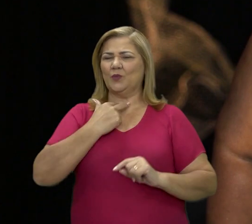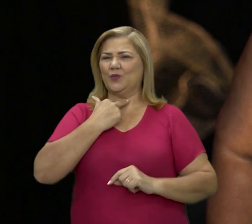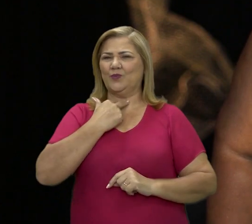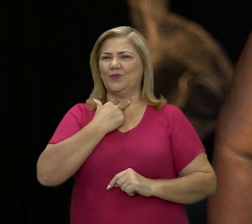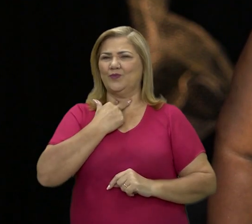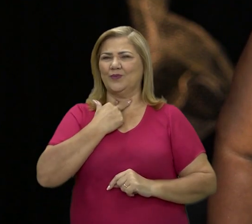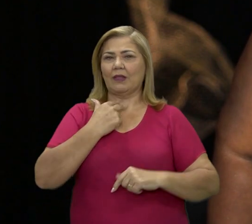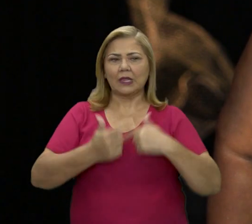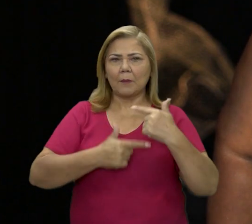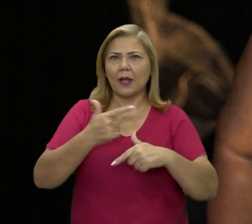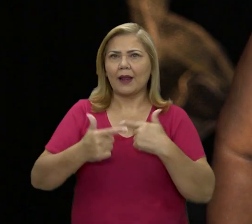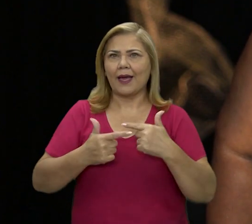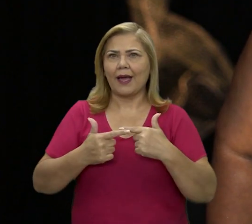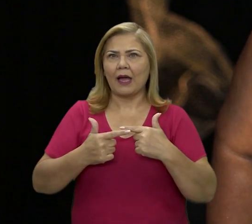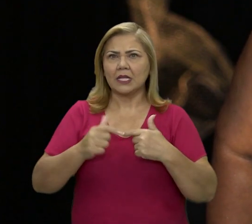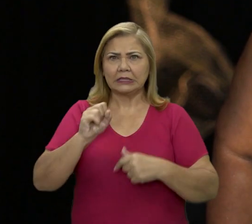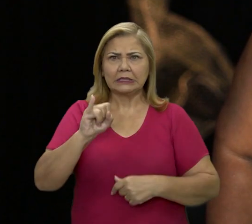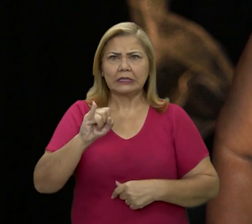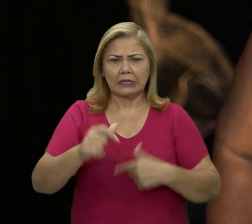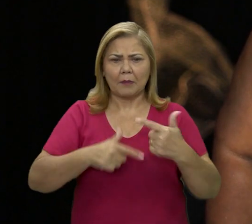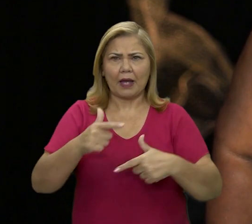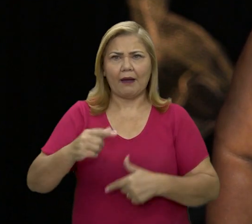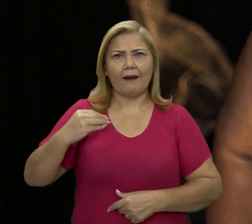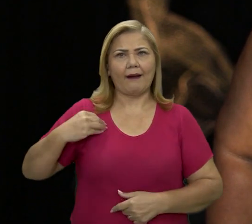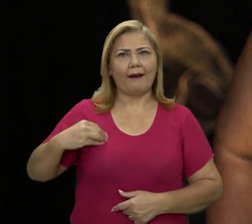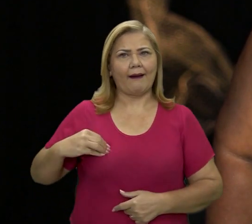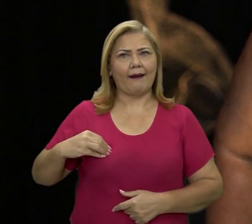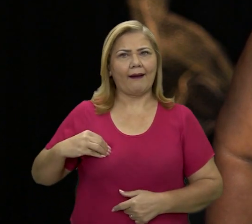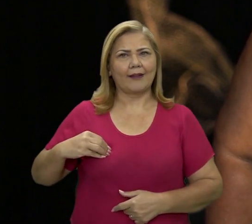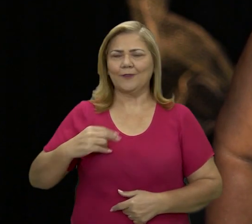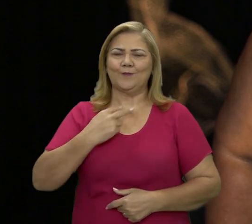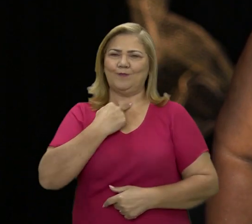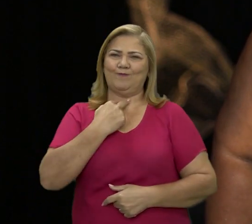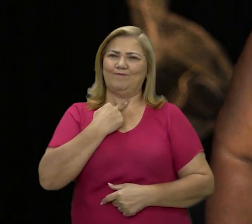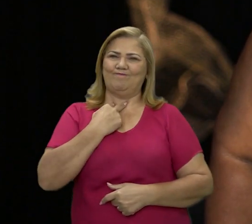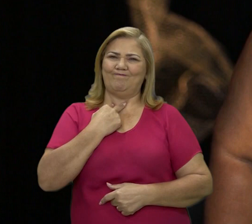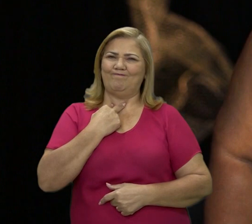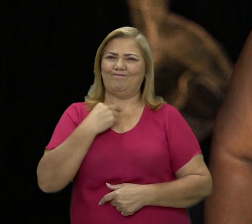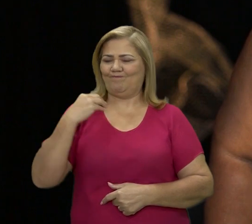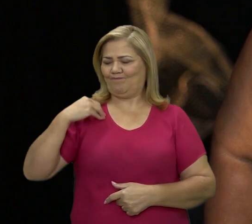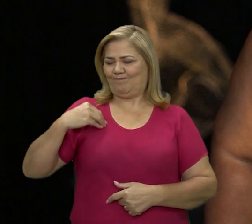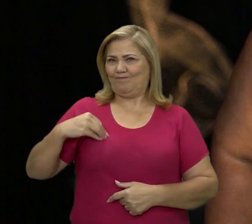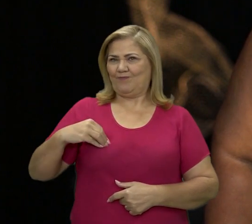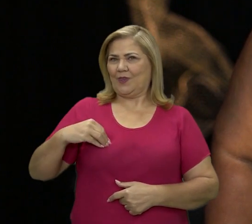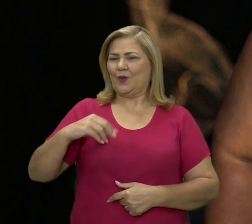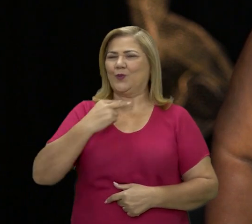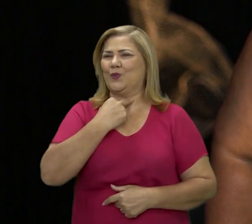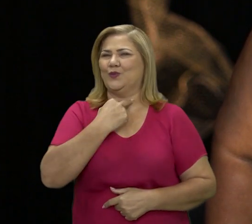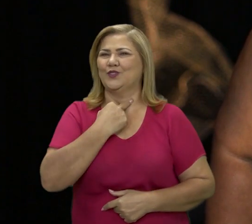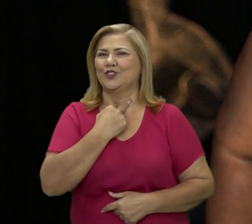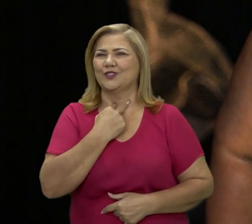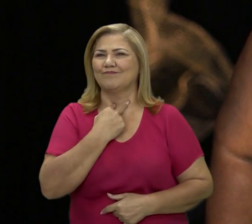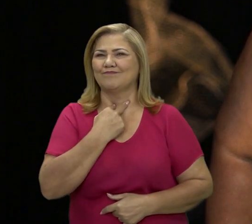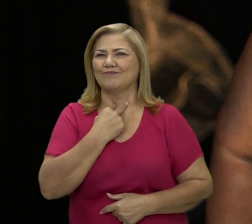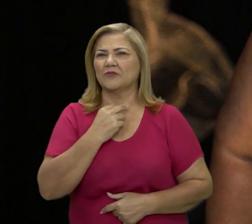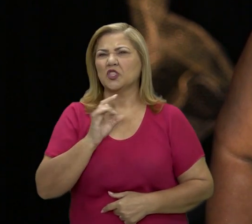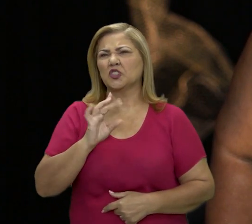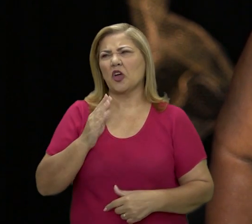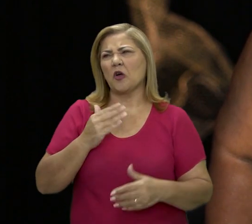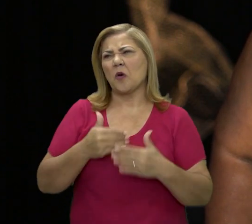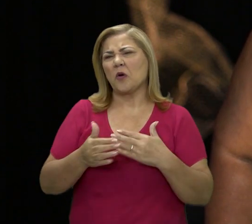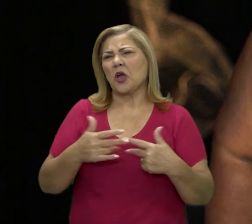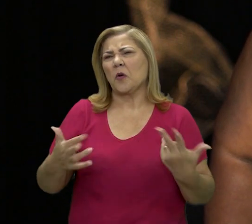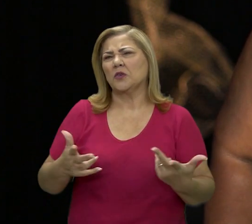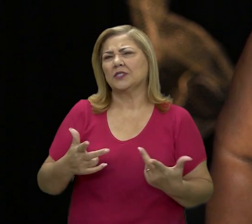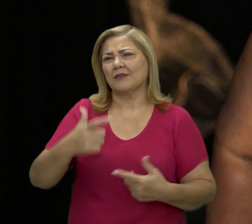si. Porque não pode. Não pode trabalhar e se, quando trabalhar e ser remunerada, não pode. Não pode ter uma